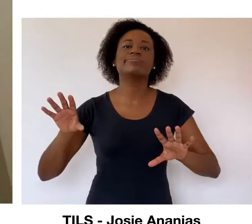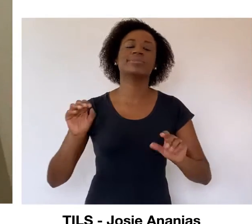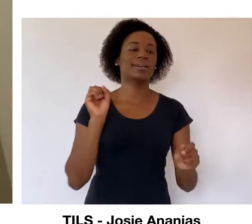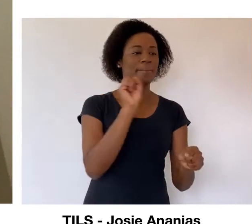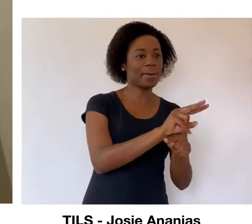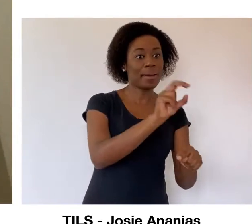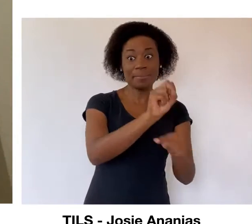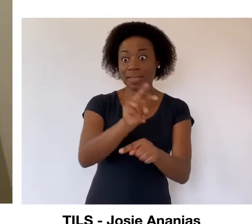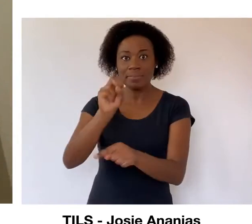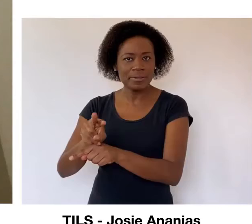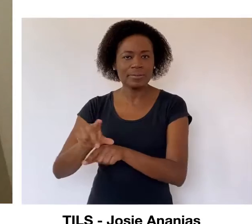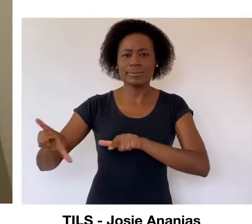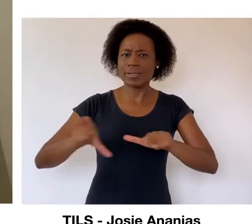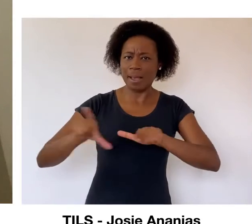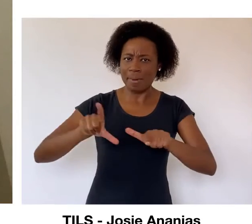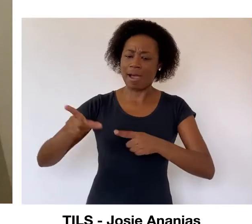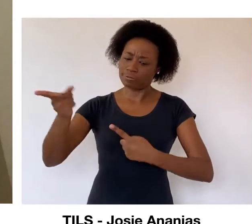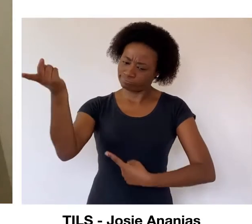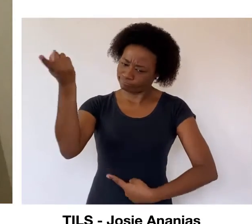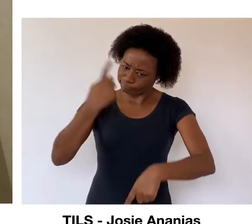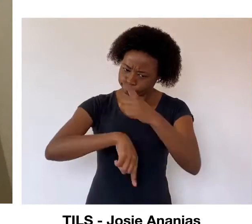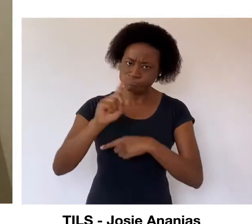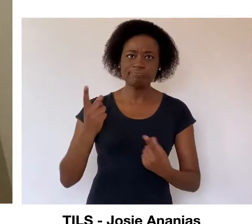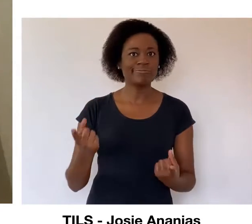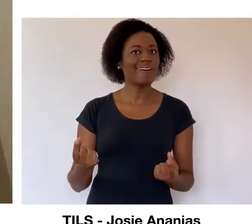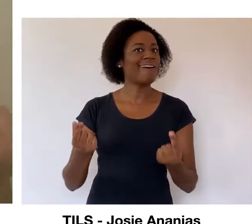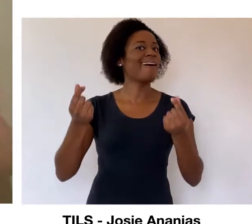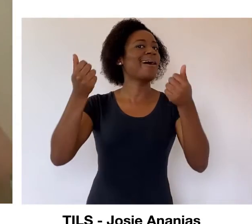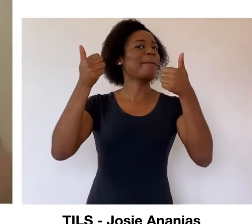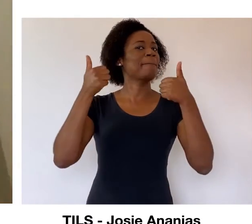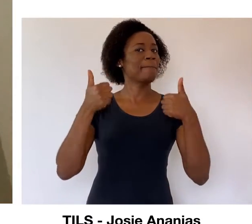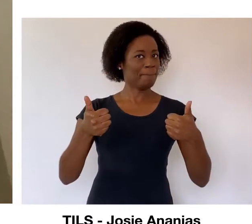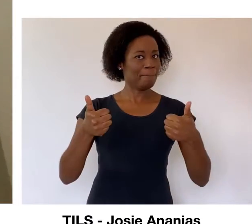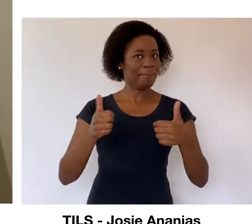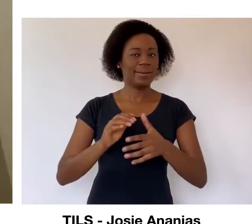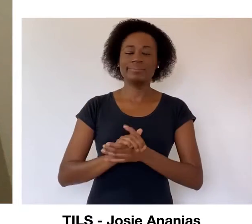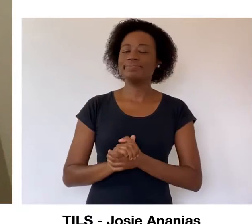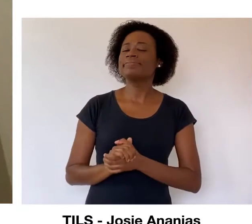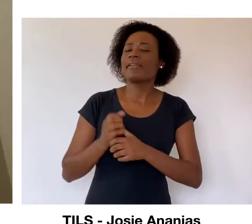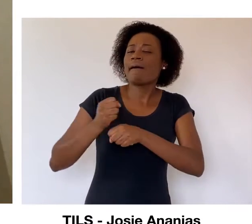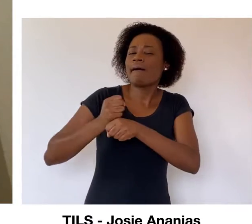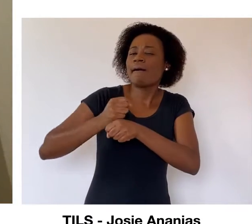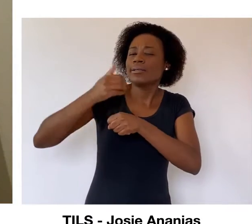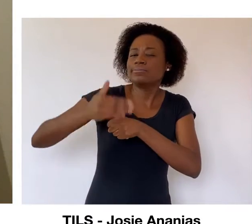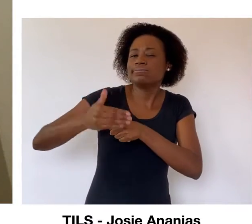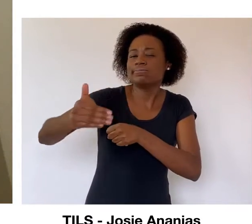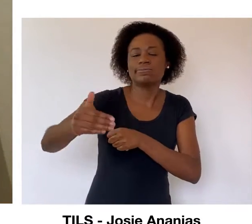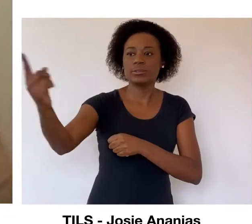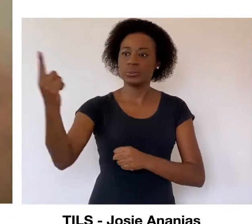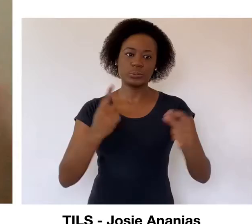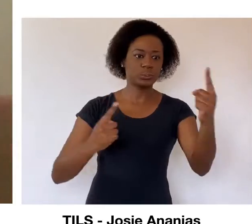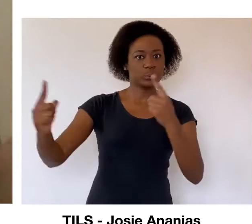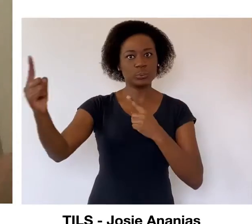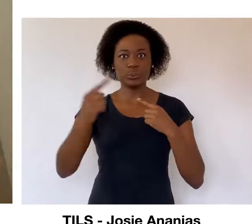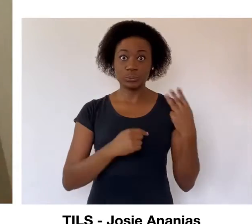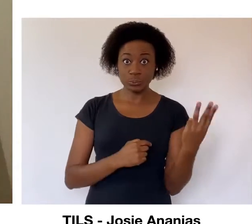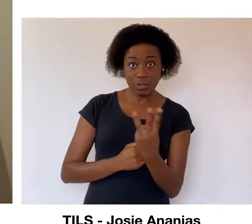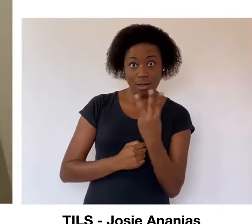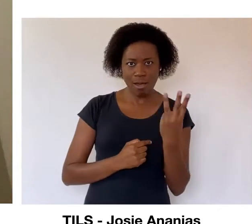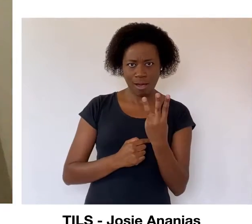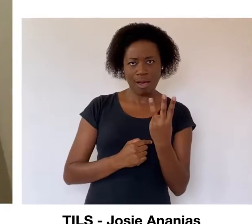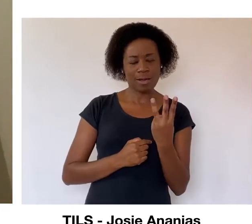bons empregos e prosperaram muito na vida. Anos depois, eles se reencontraram e estavam